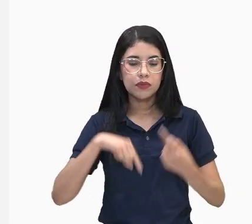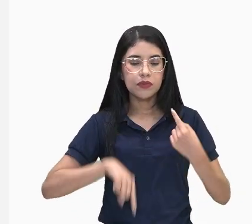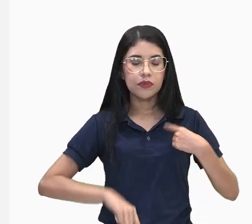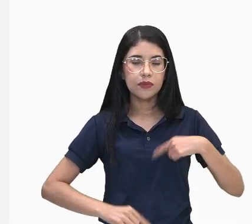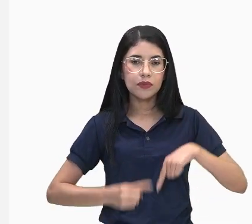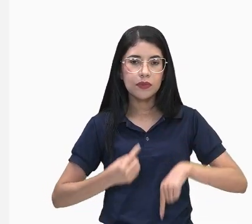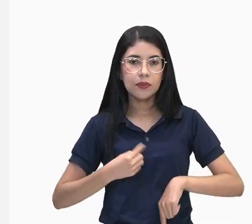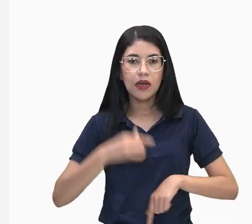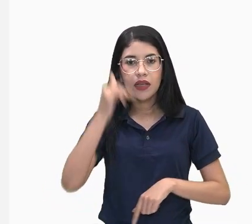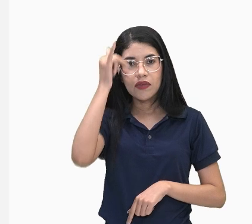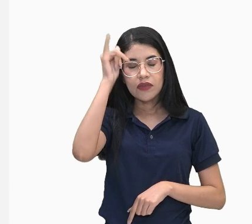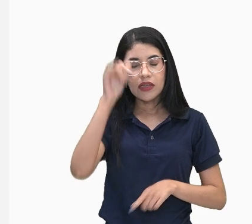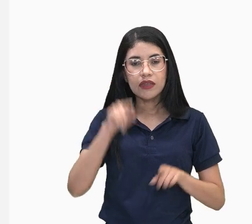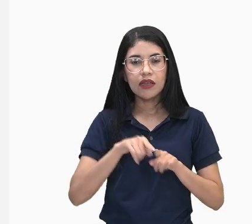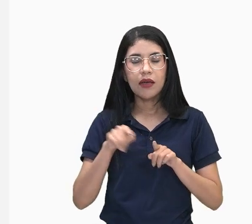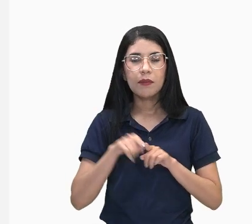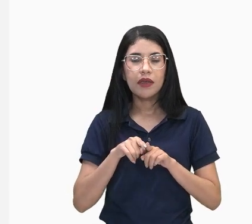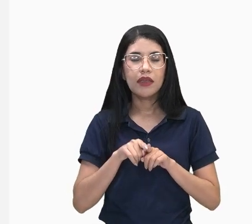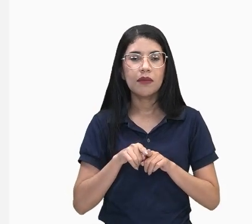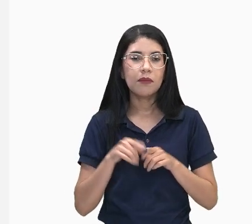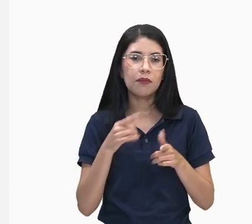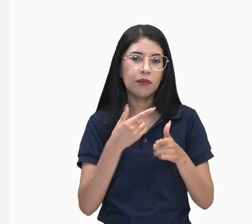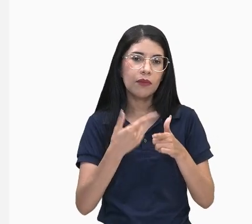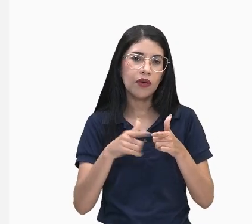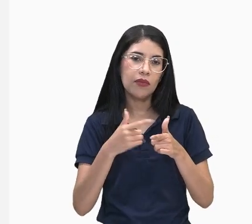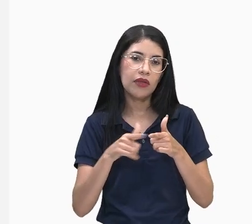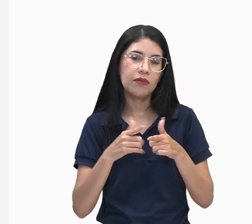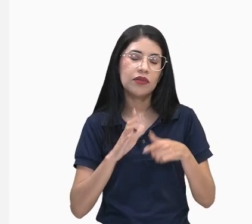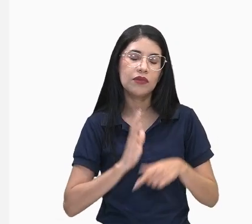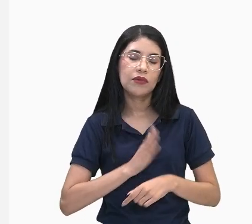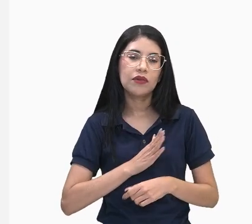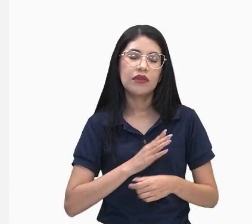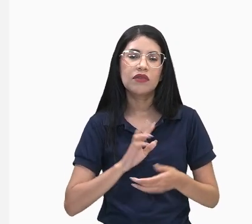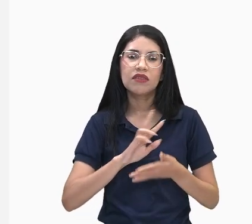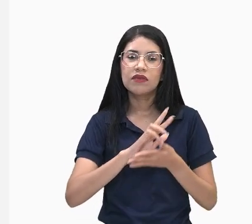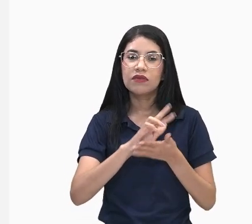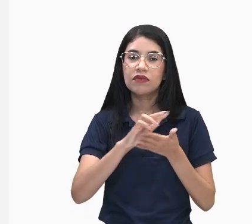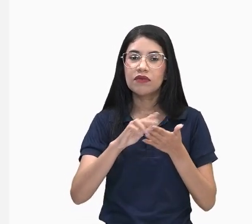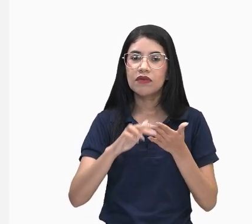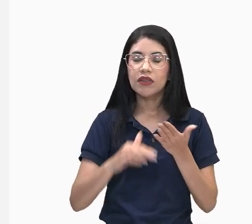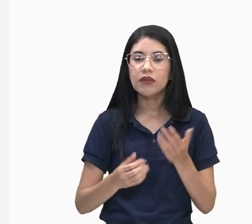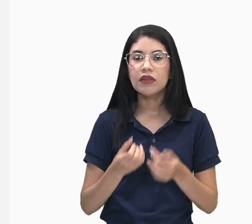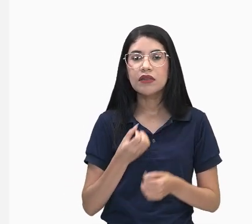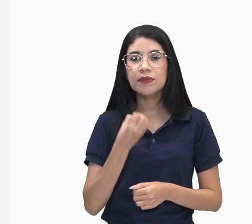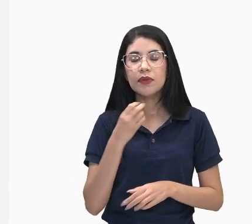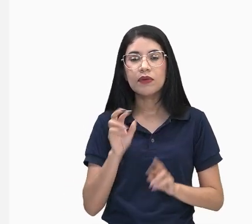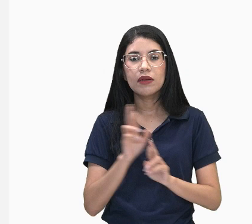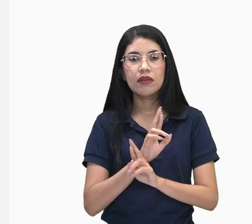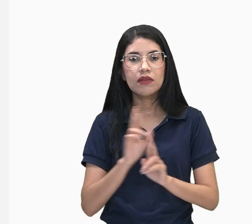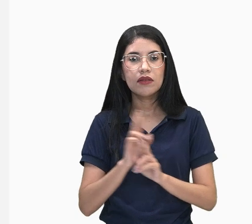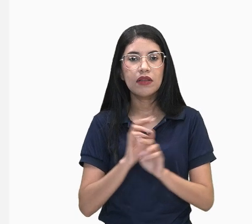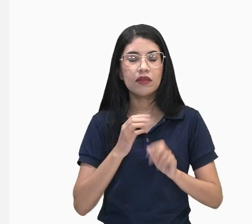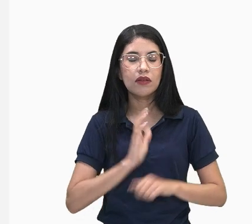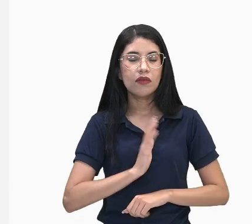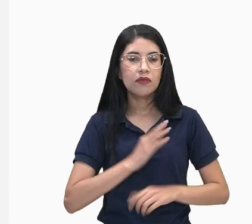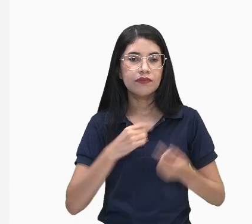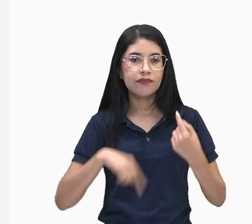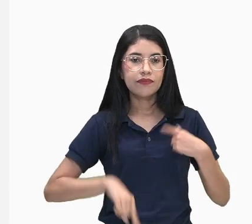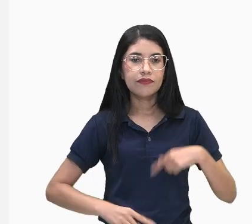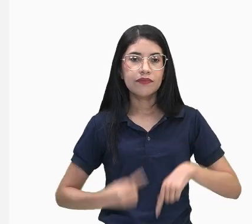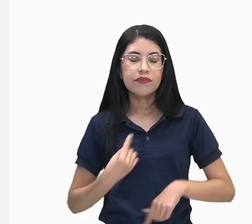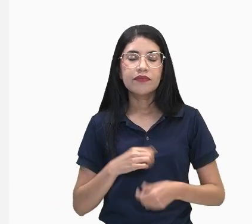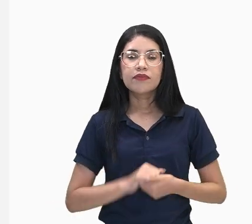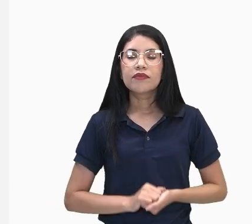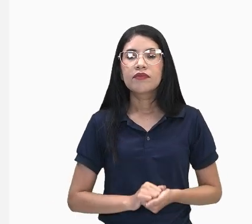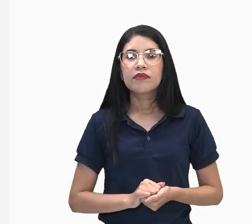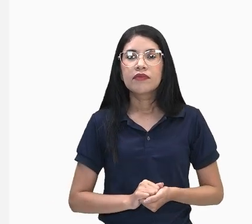não entupimento das veias, né? Então, a gente vai ter inúmeros benefícios relacionados a esse sistema. Não só isso, a